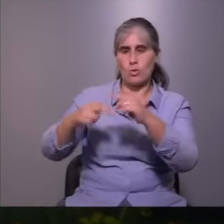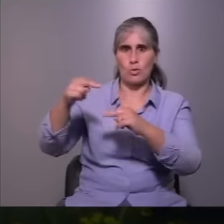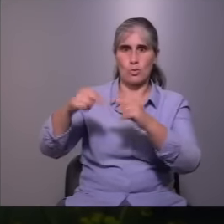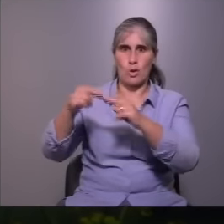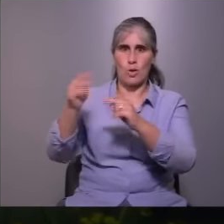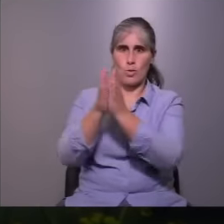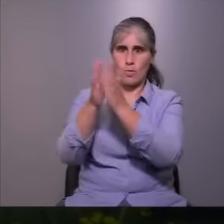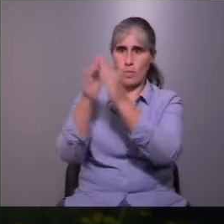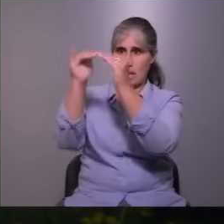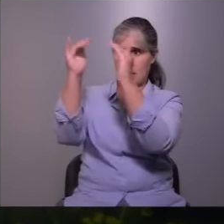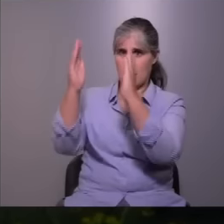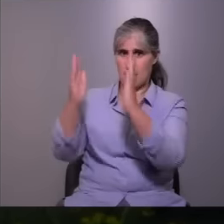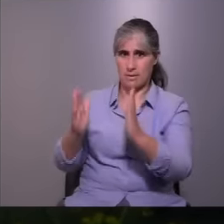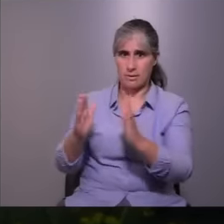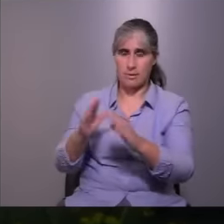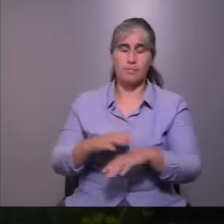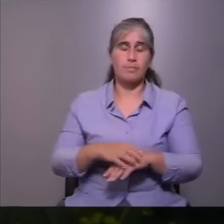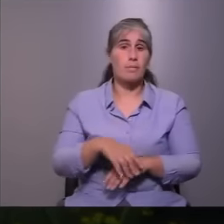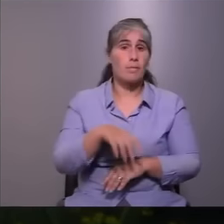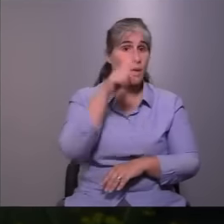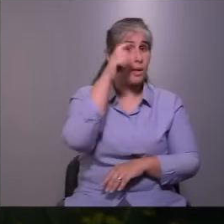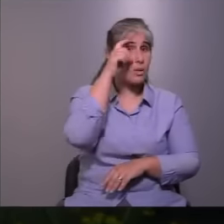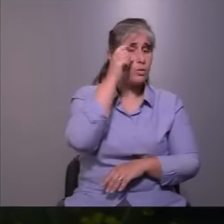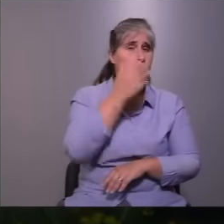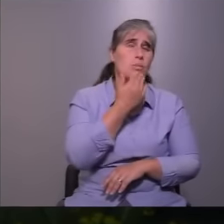capela que hão de mandar fazer.